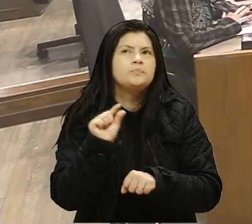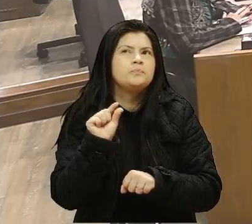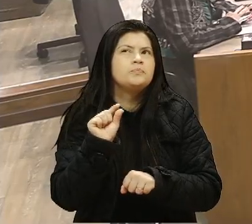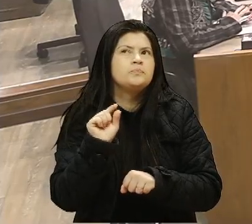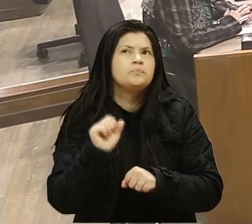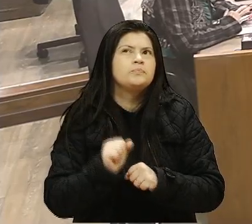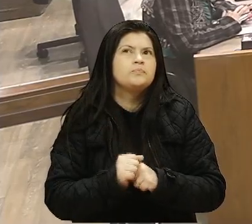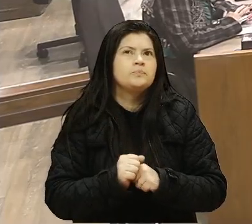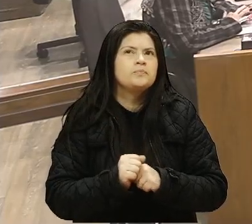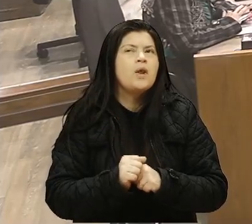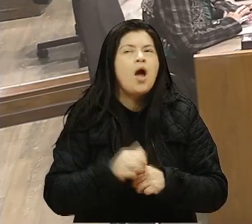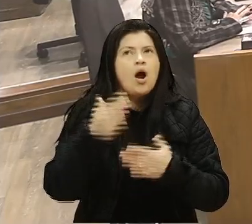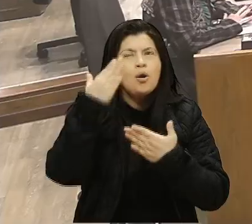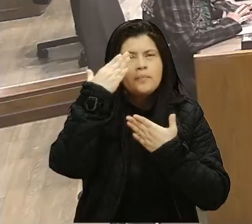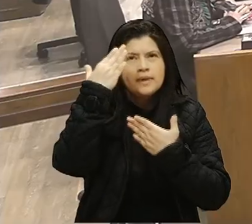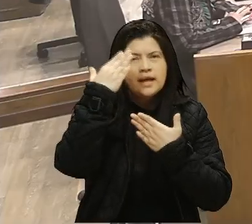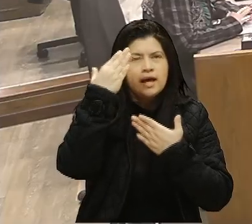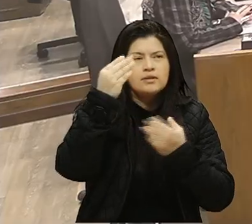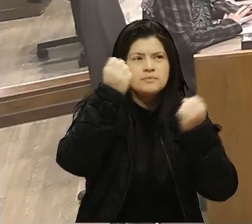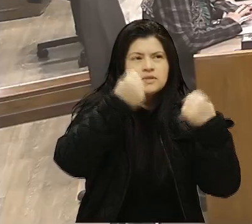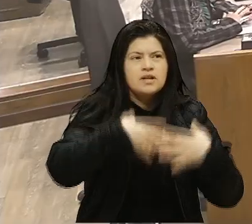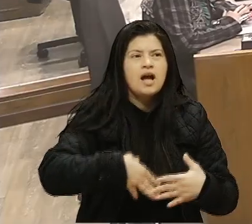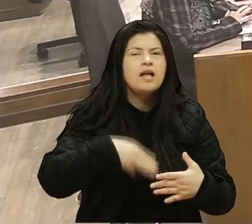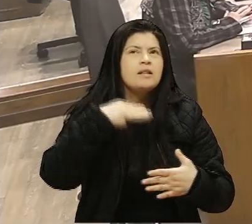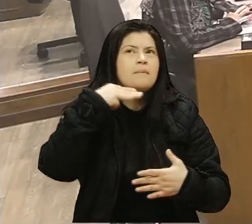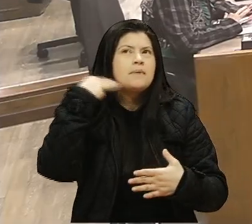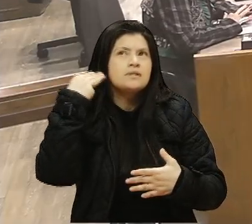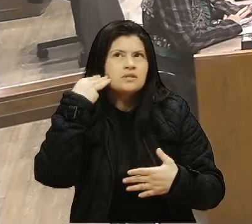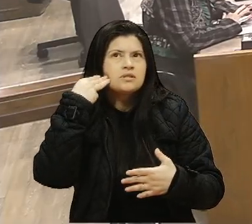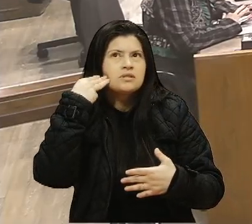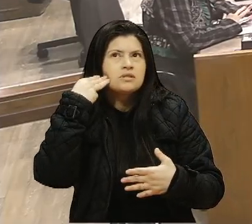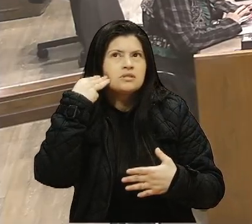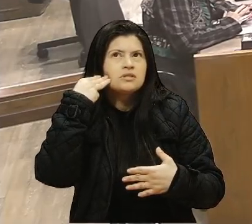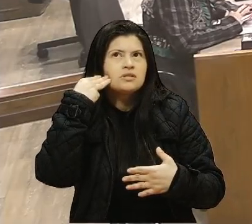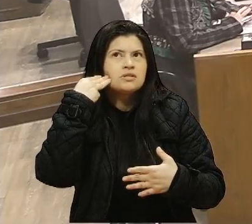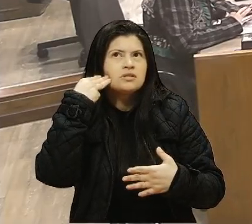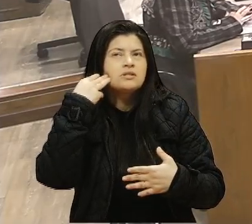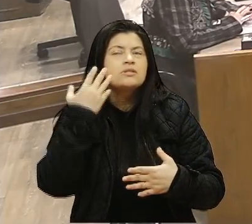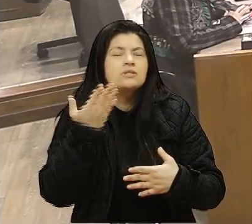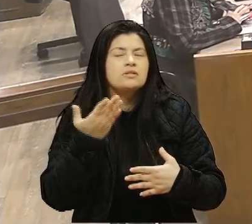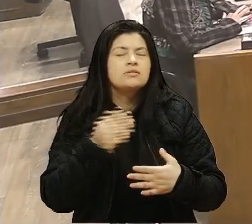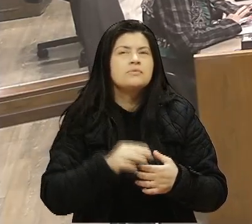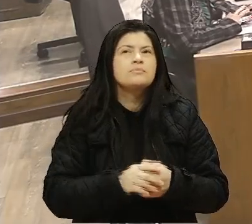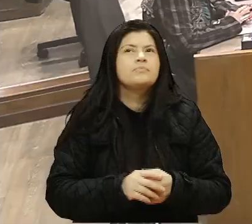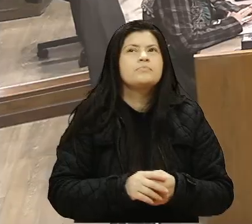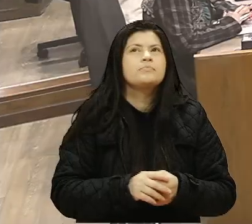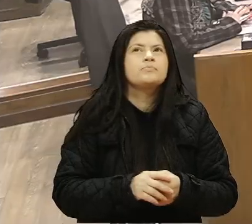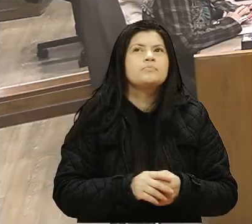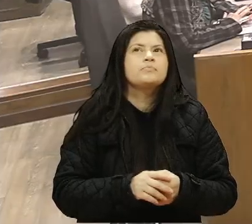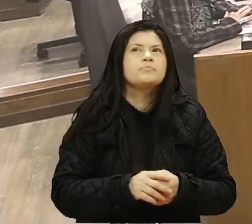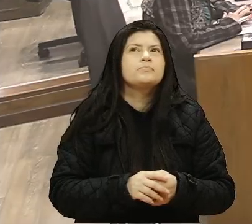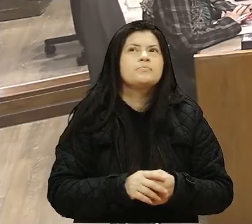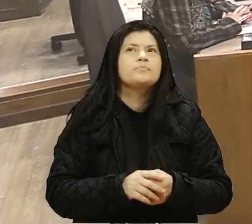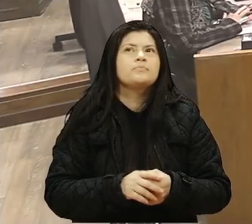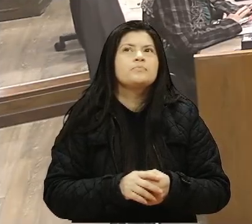Obrigado. Declaração de voto, restitui o tempo, vereadora Marisol Santos.